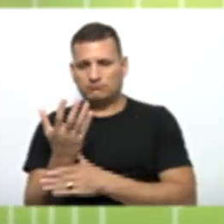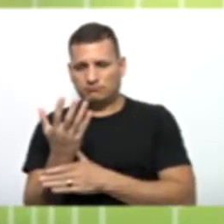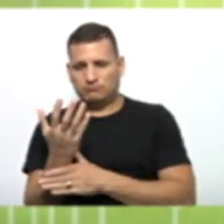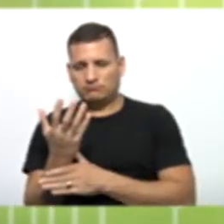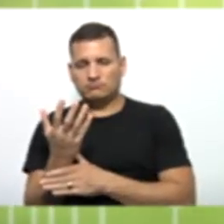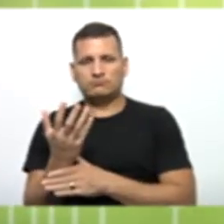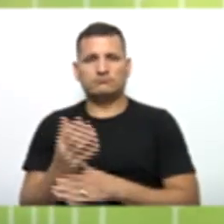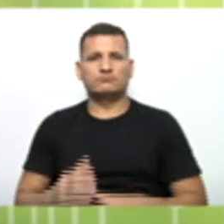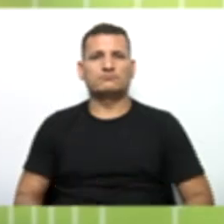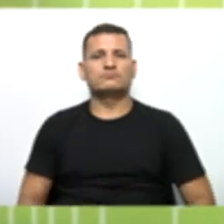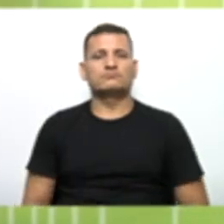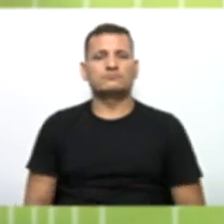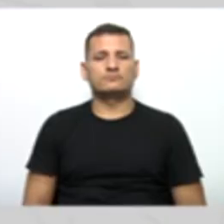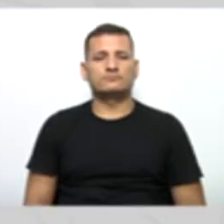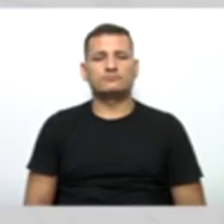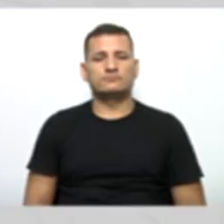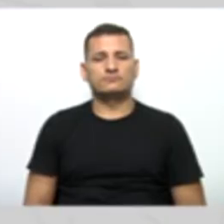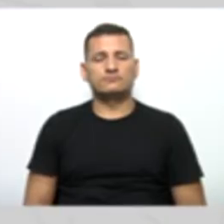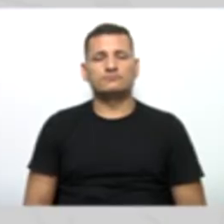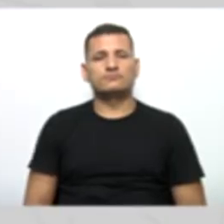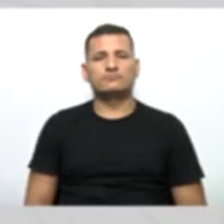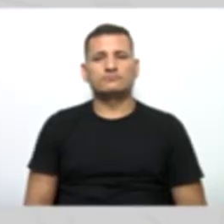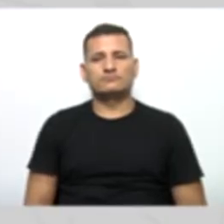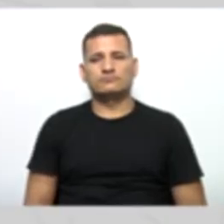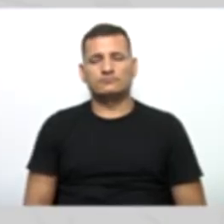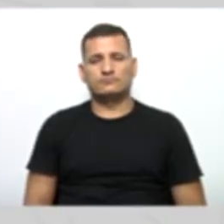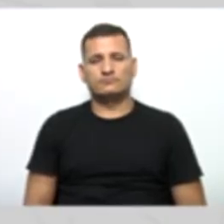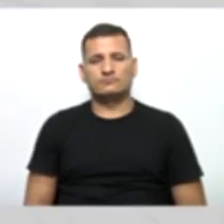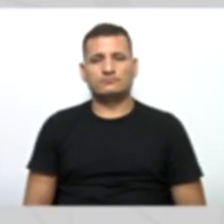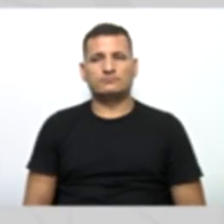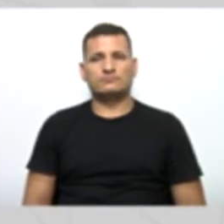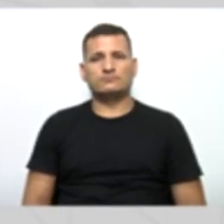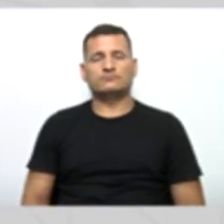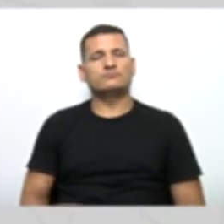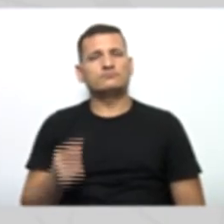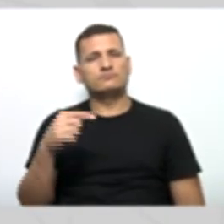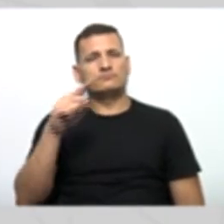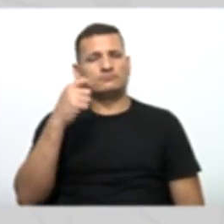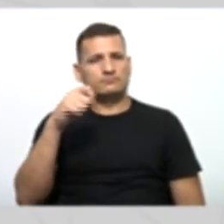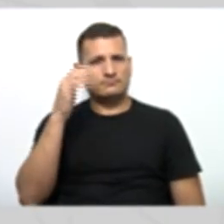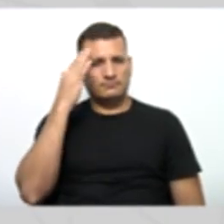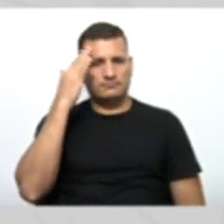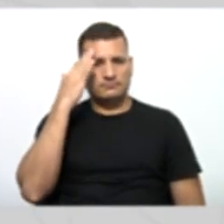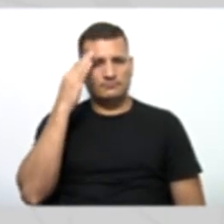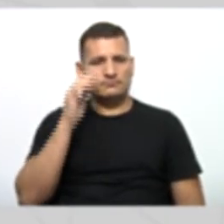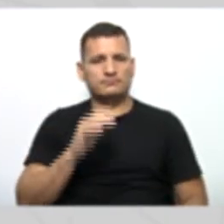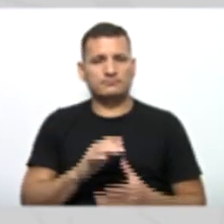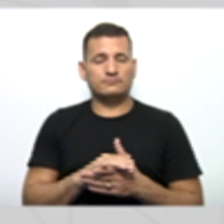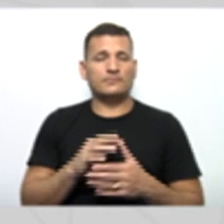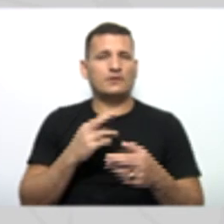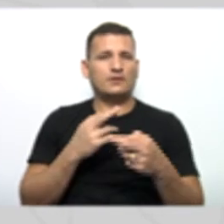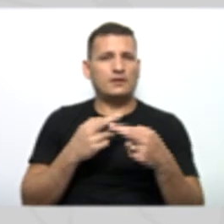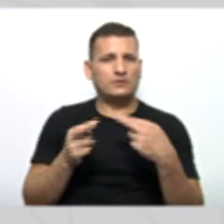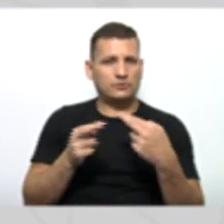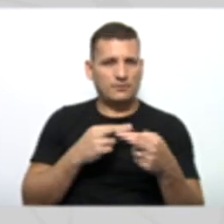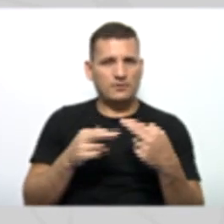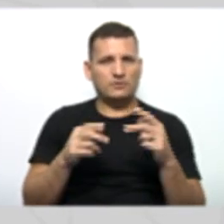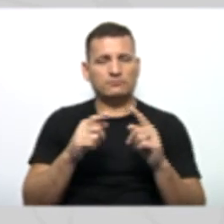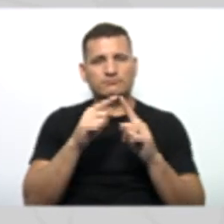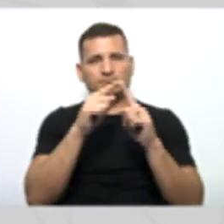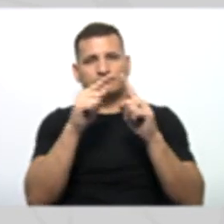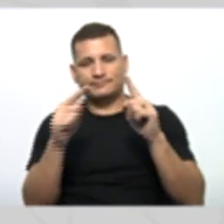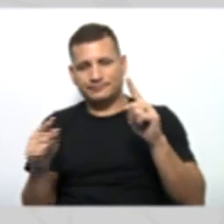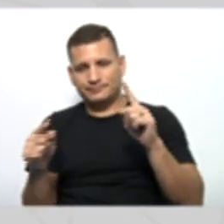ok? Vamos lá. Continuando aqui, gente, ó, vocês precisam saber do que, ó? Dos relacionamentos. Vocês